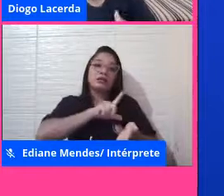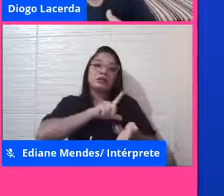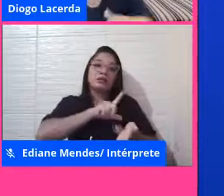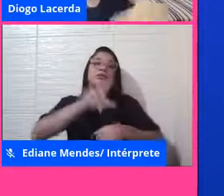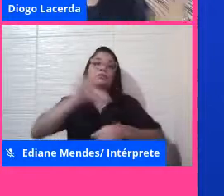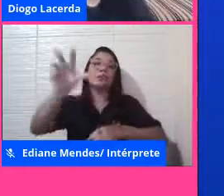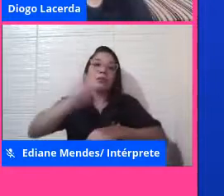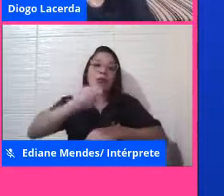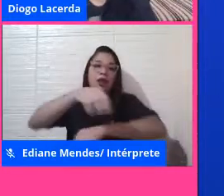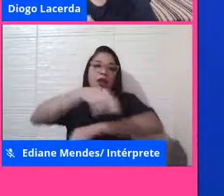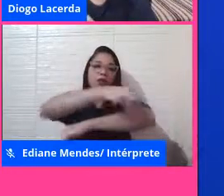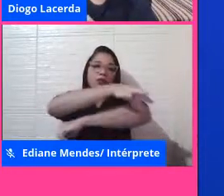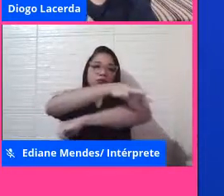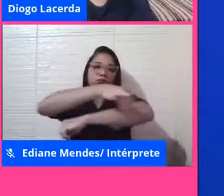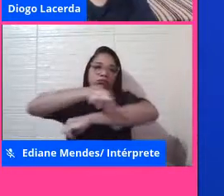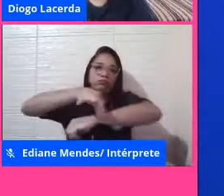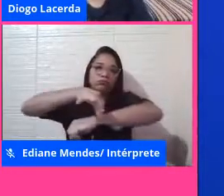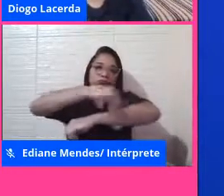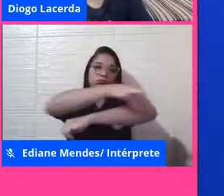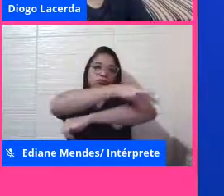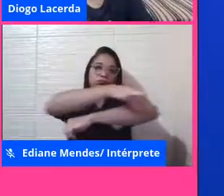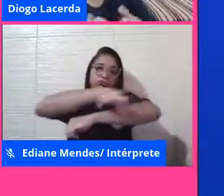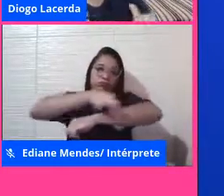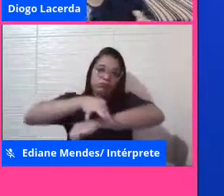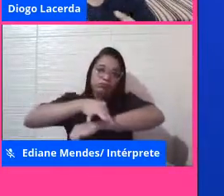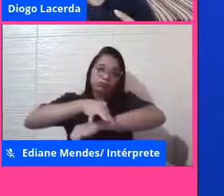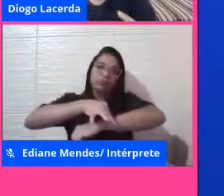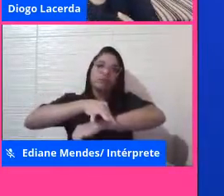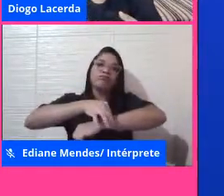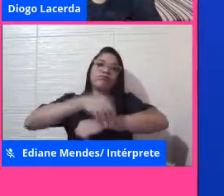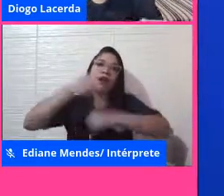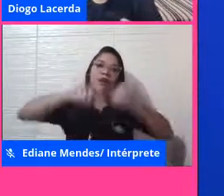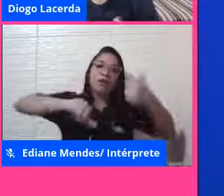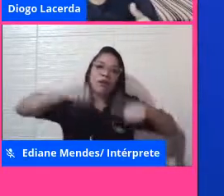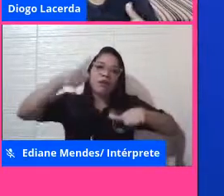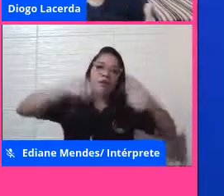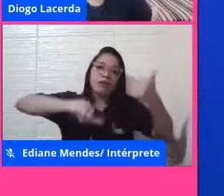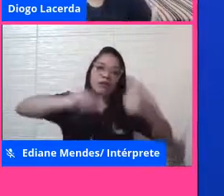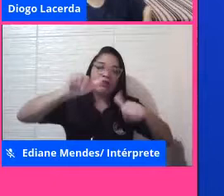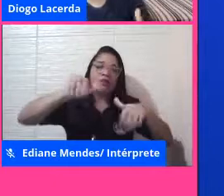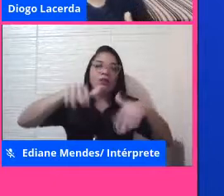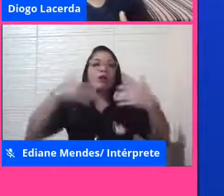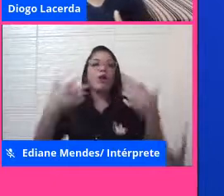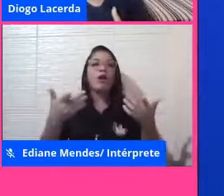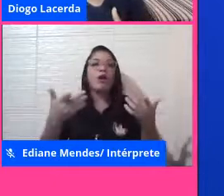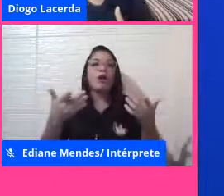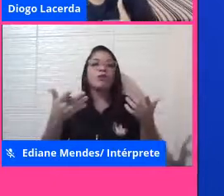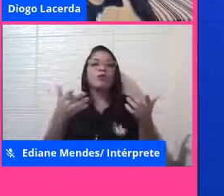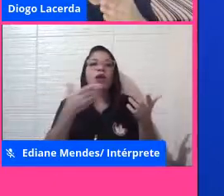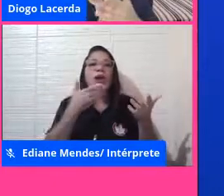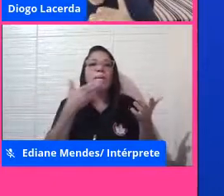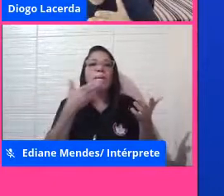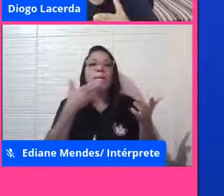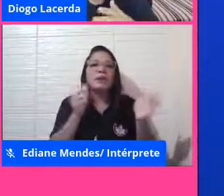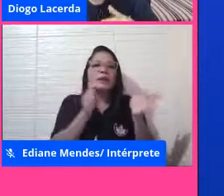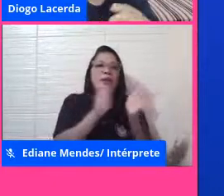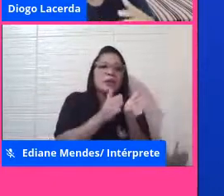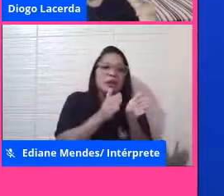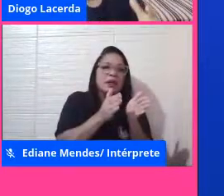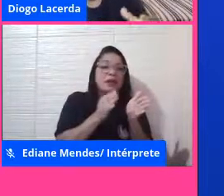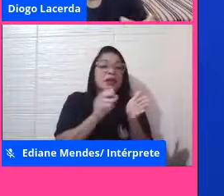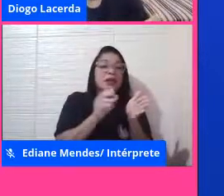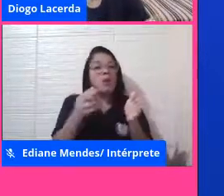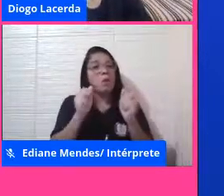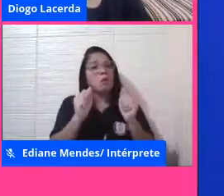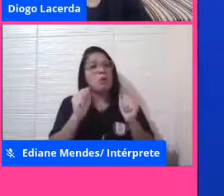mesa, ou você vai no site do vendedor e tu vai ter o tamanho da mesa da tua impressora. Então e aí você